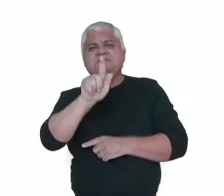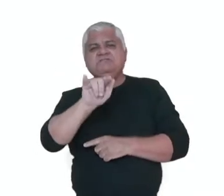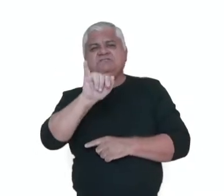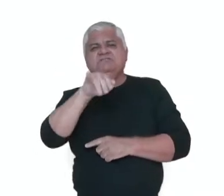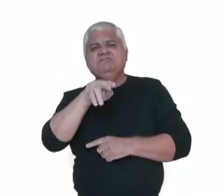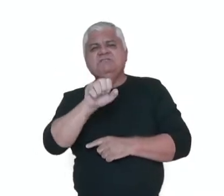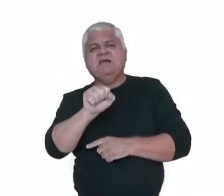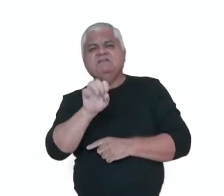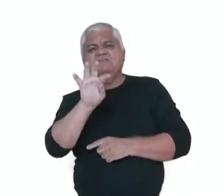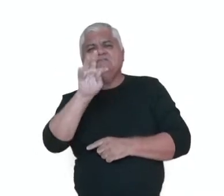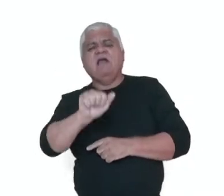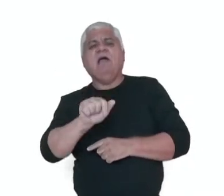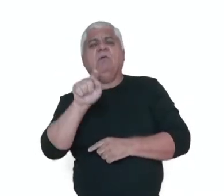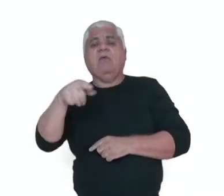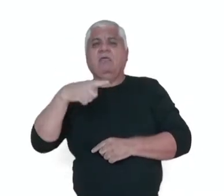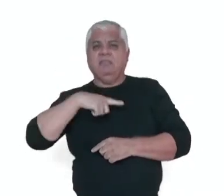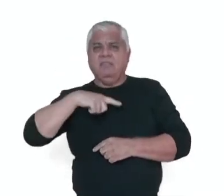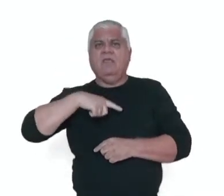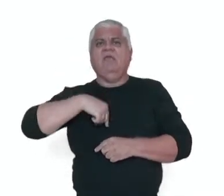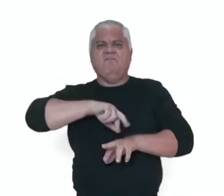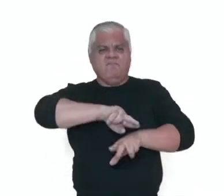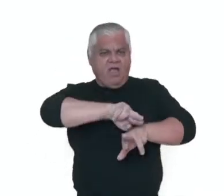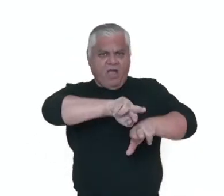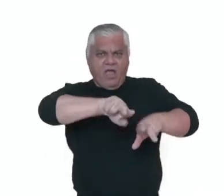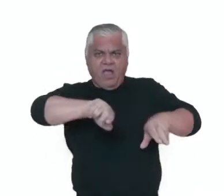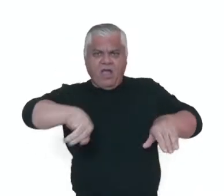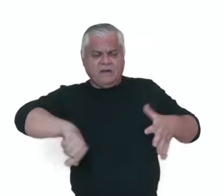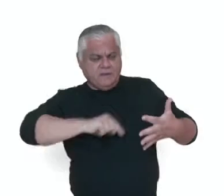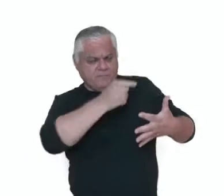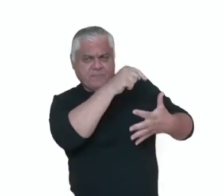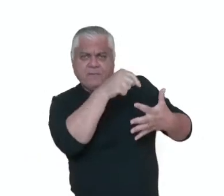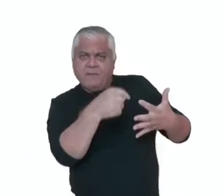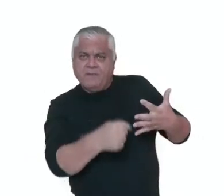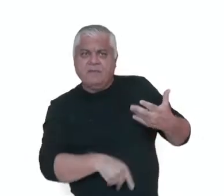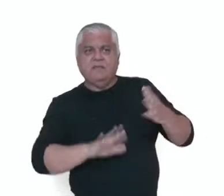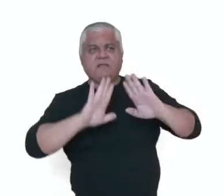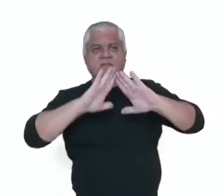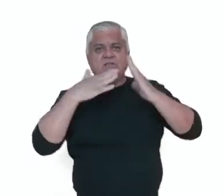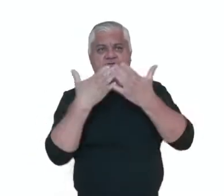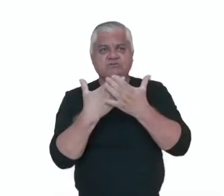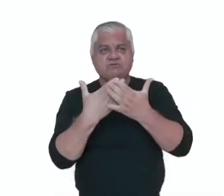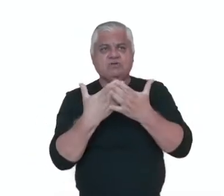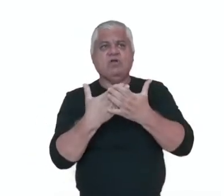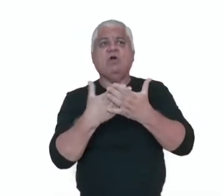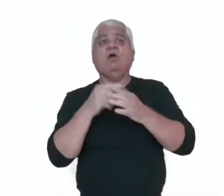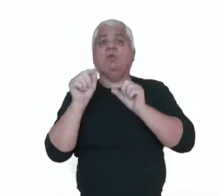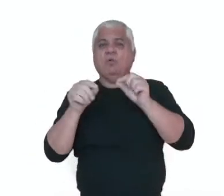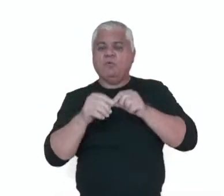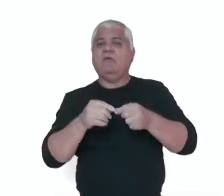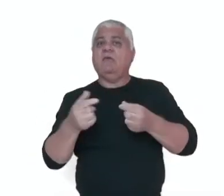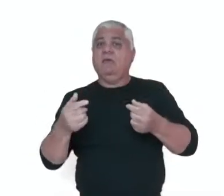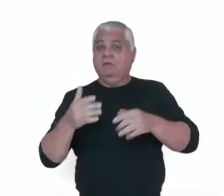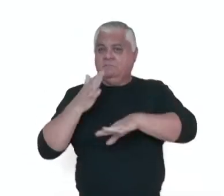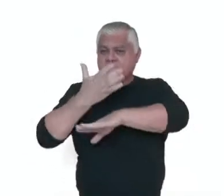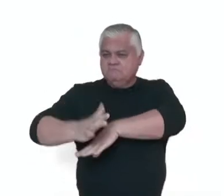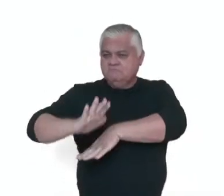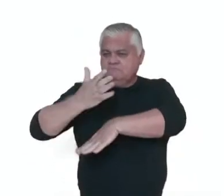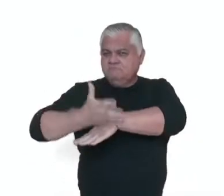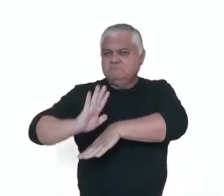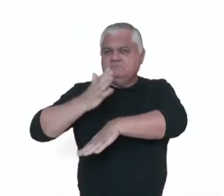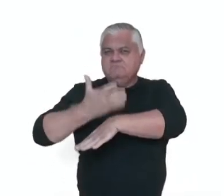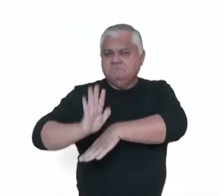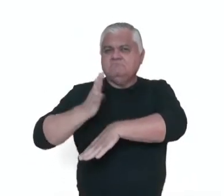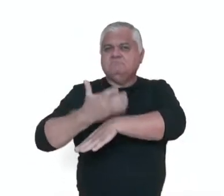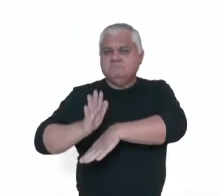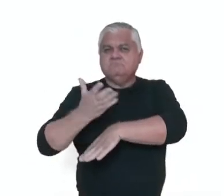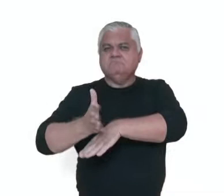porque a ginástica ela engloba muita coisa. Então nós temos as escolas ginásticas que trazem ali desde a